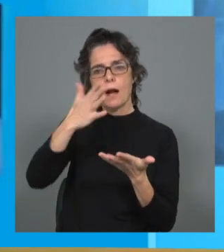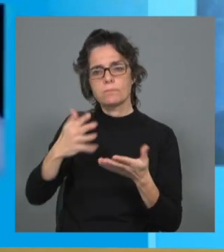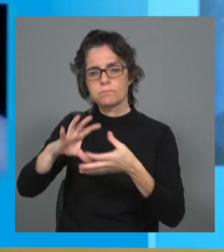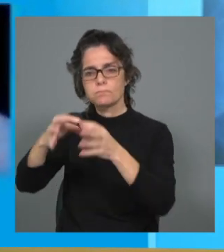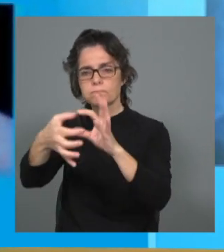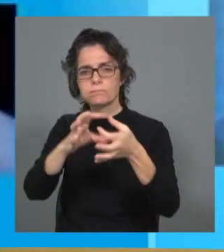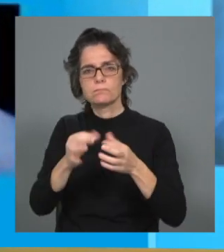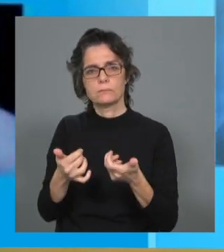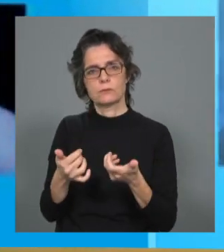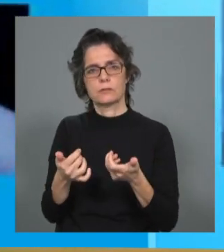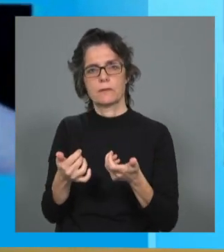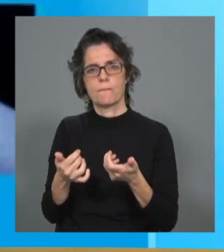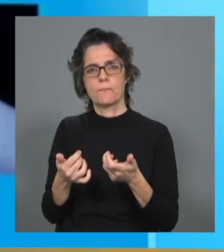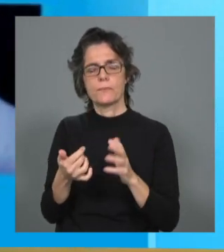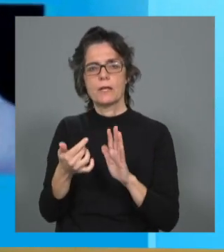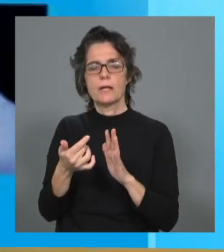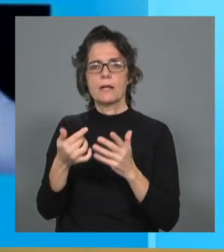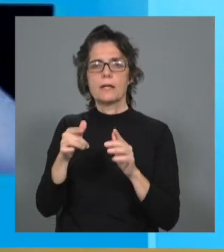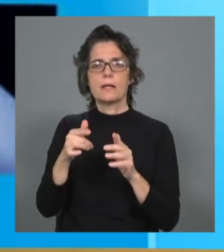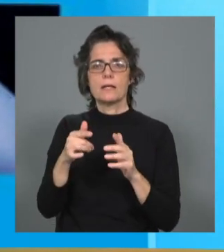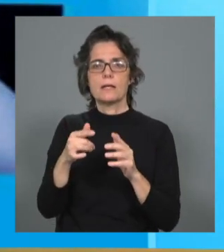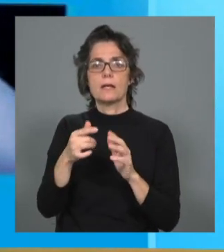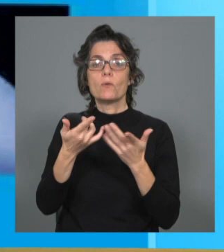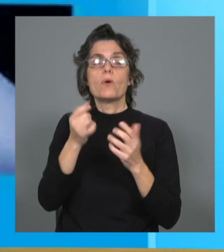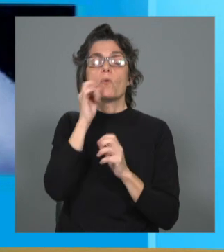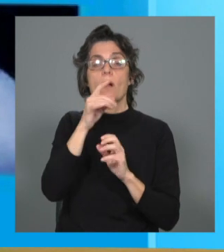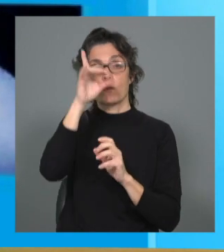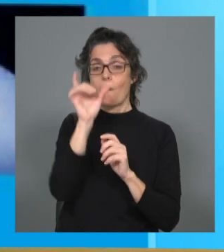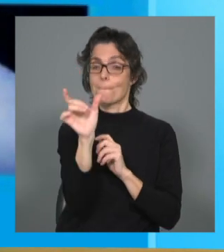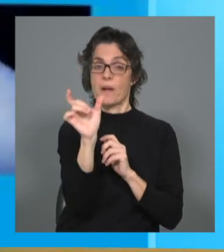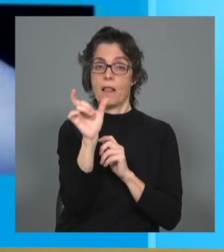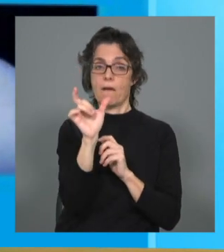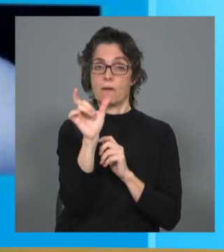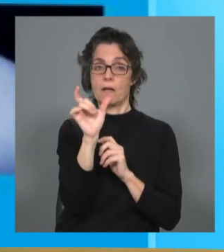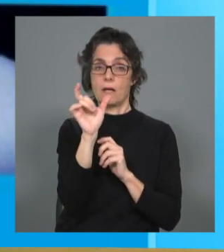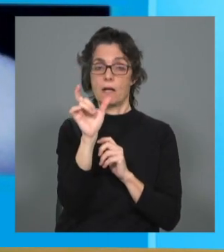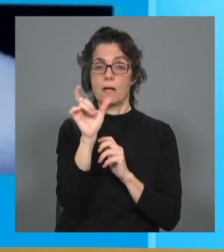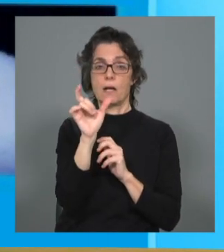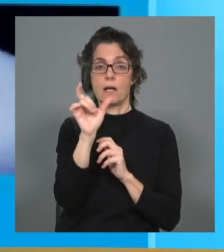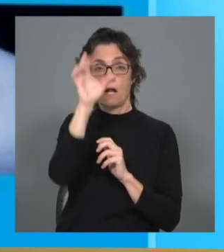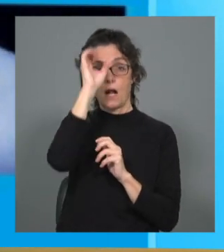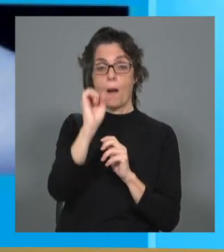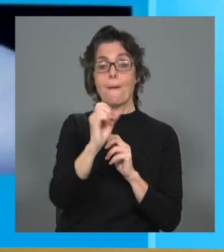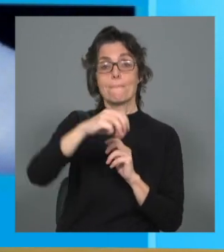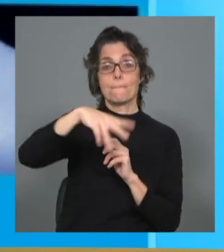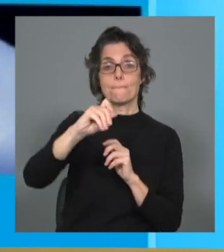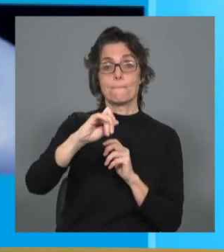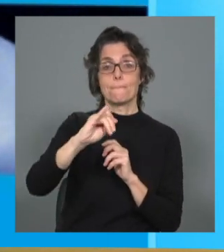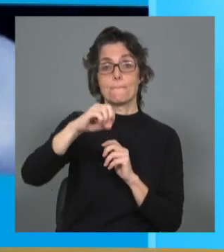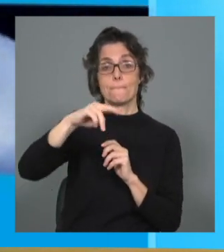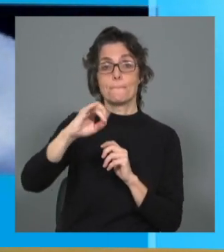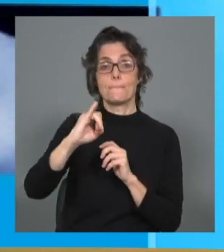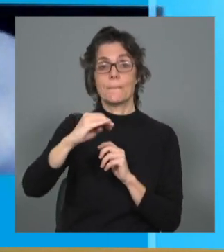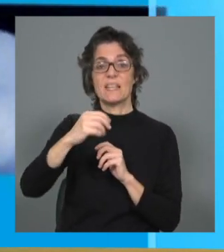vezes lembrado, ministro é aquele que serve, não é? Normalmente os ministros, ou pelo menos assim são